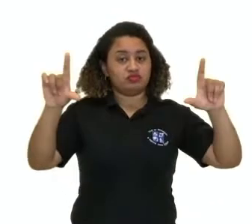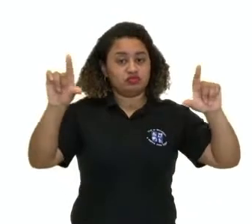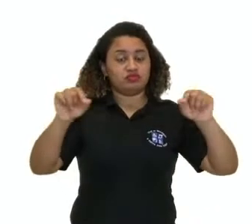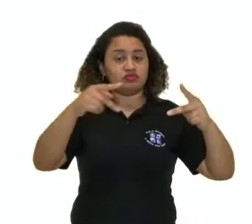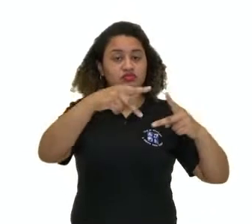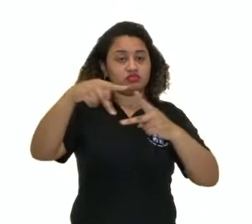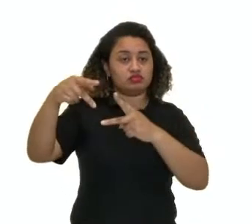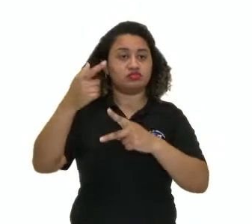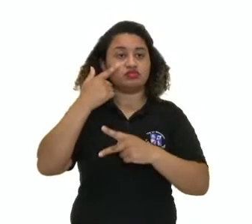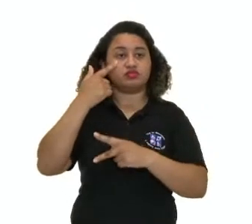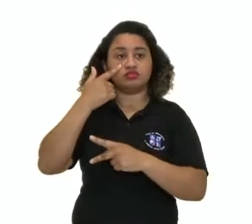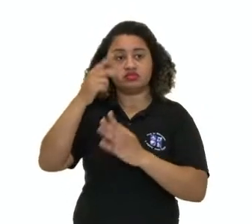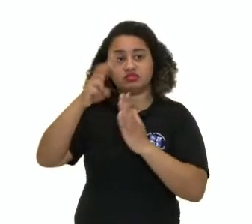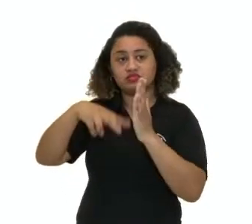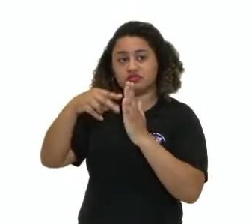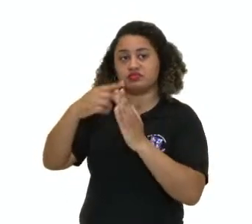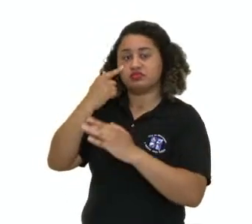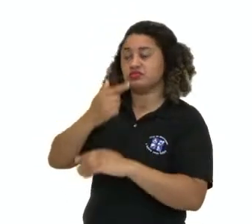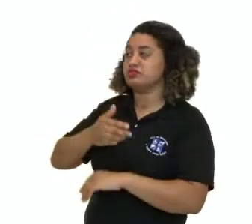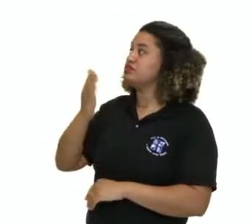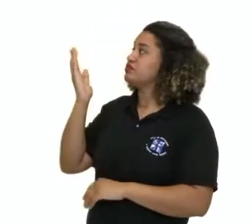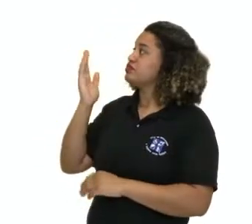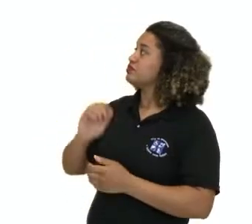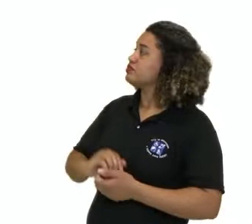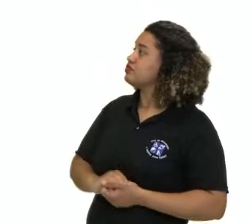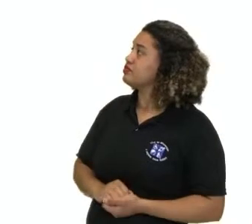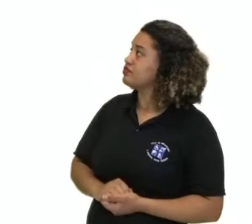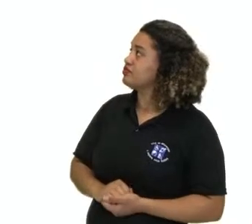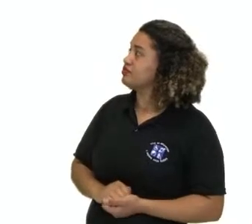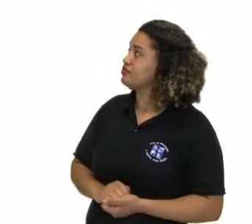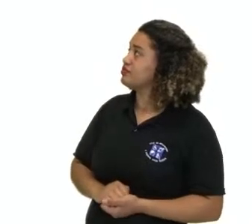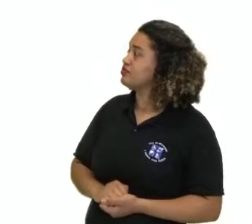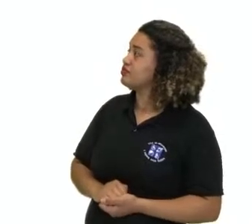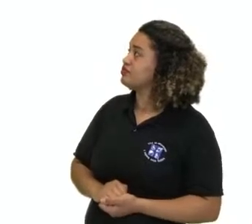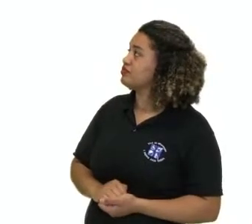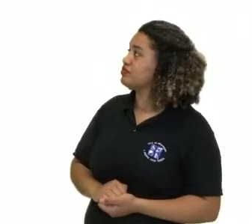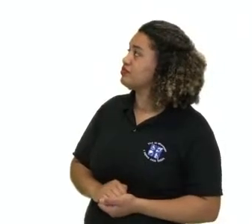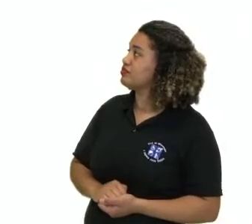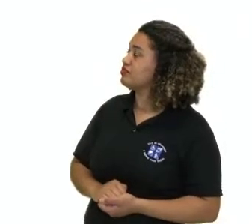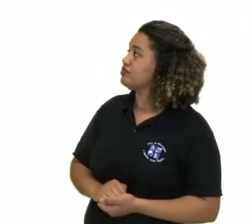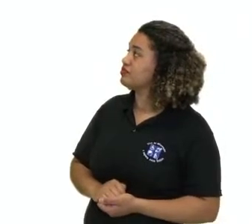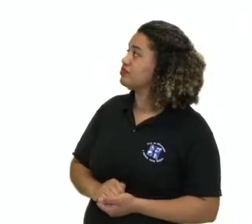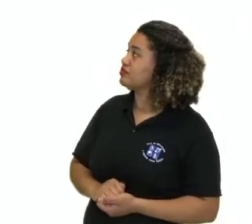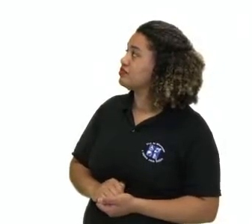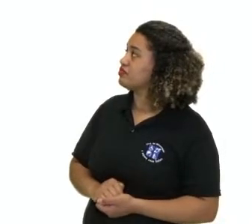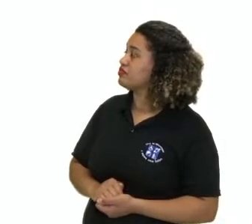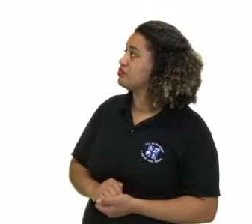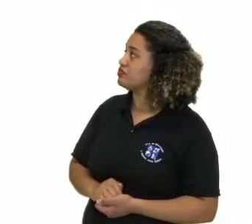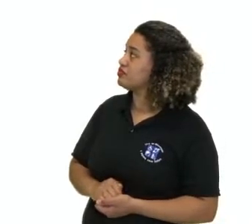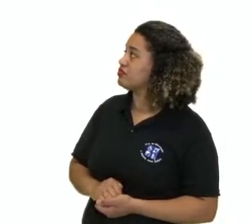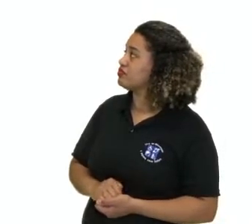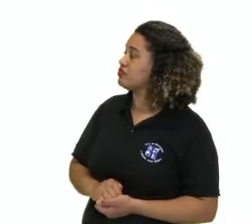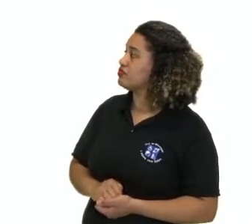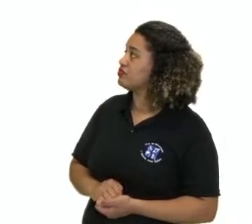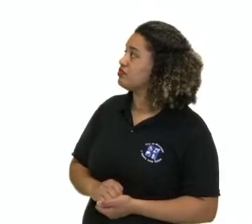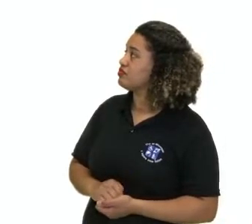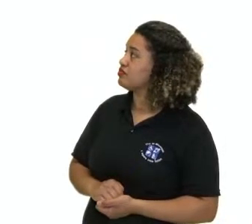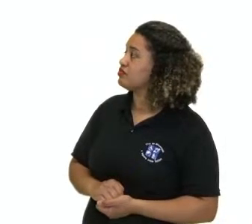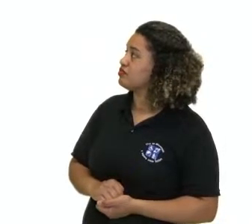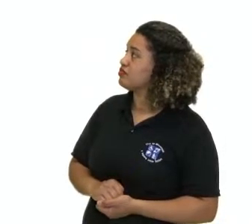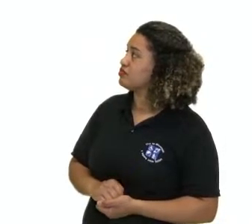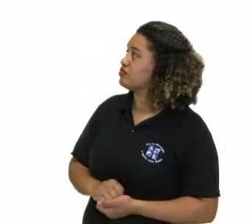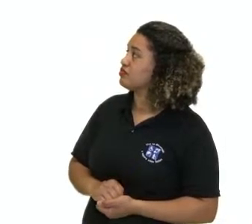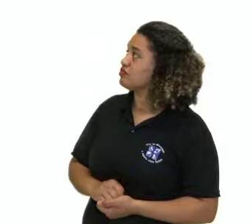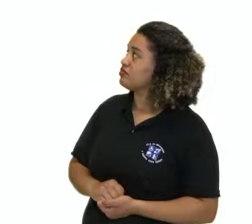É hora de pegarmos as riquezas dele. Espere, estamos em época de Natal, é tempo de dar. Nós lhe daremos